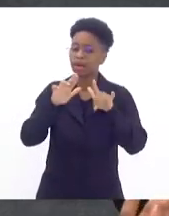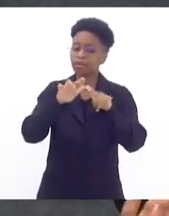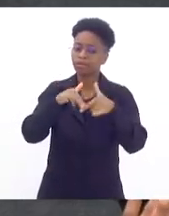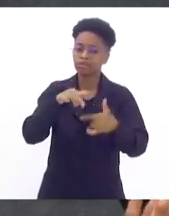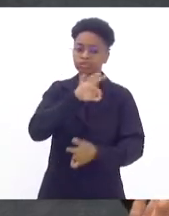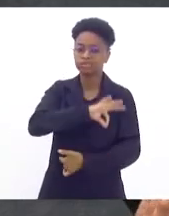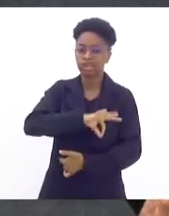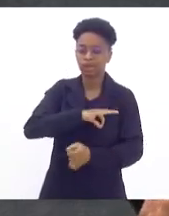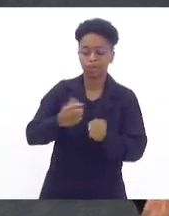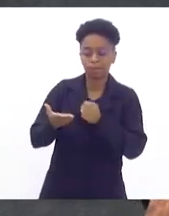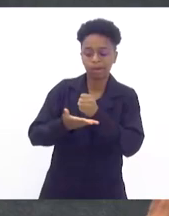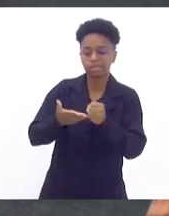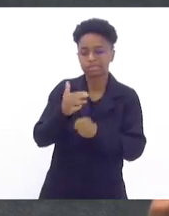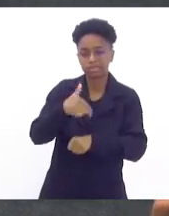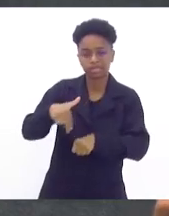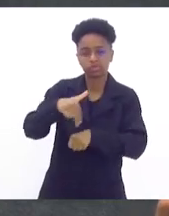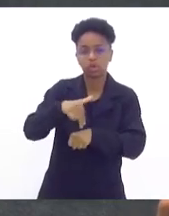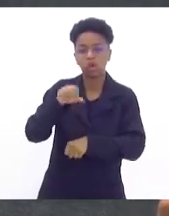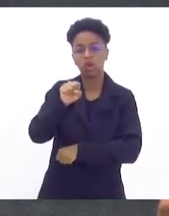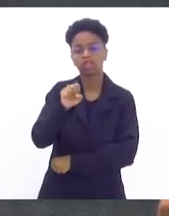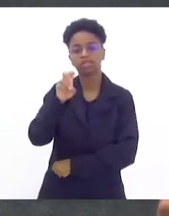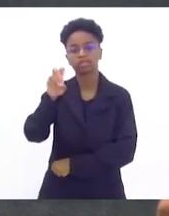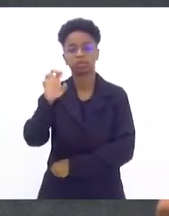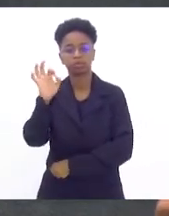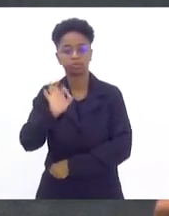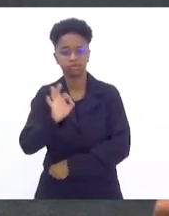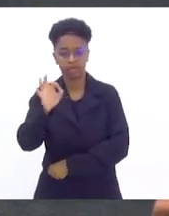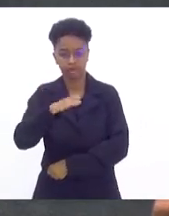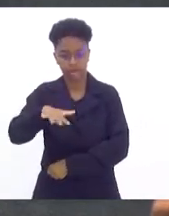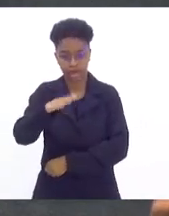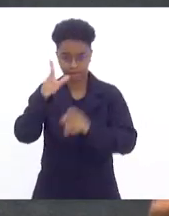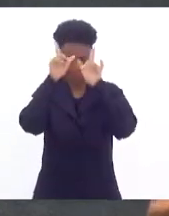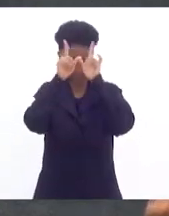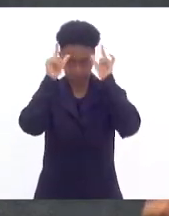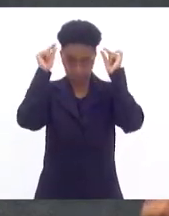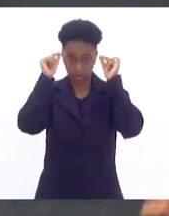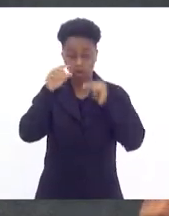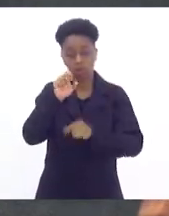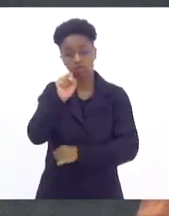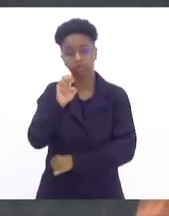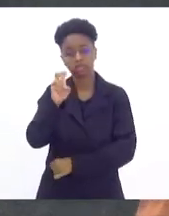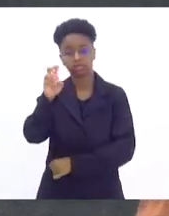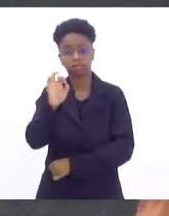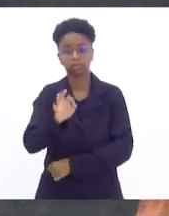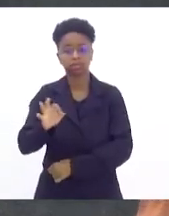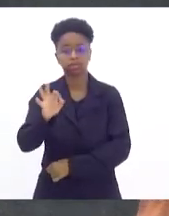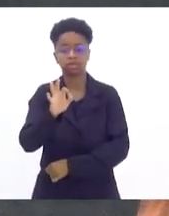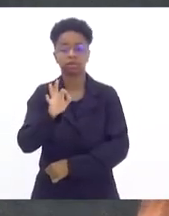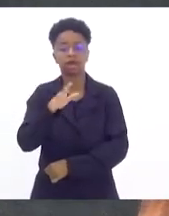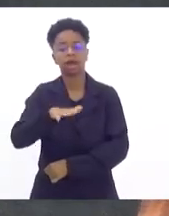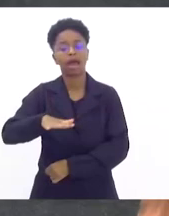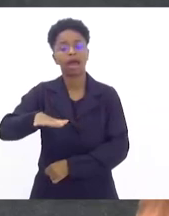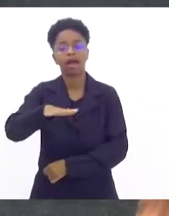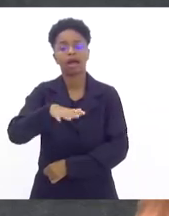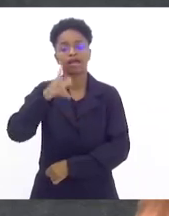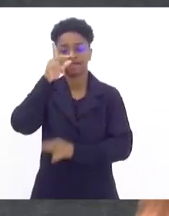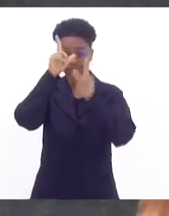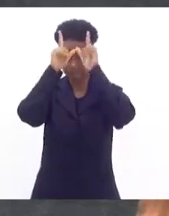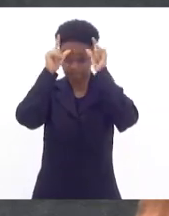Nacional da enfermagem 85% das da enfermagem hoje é